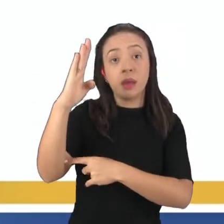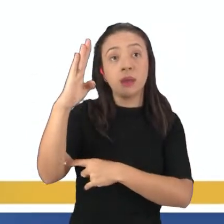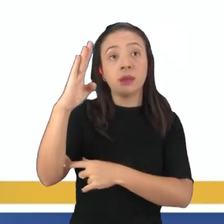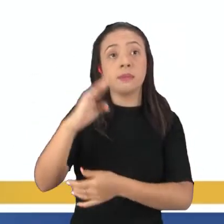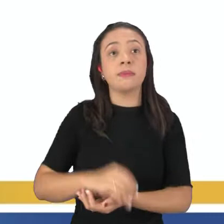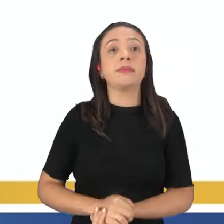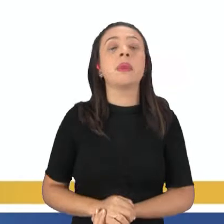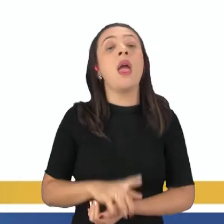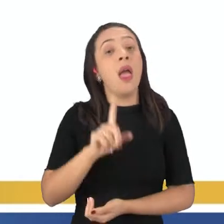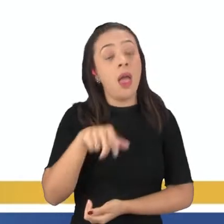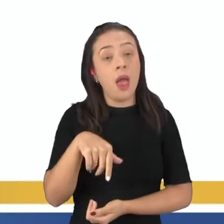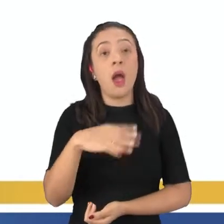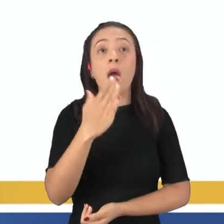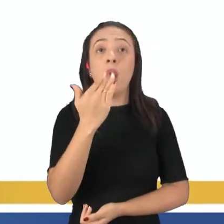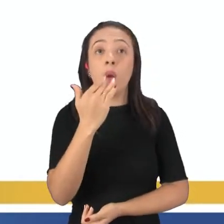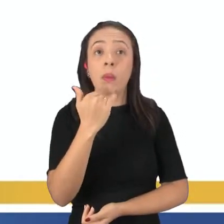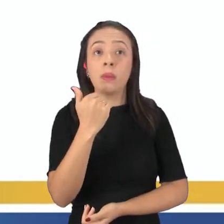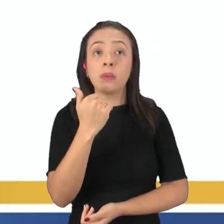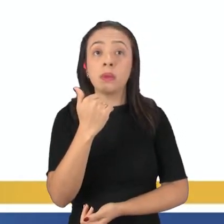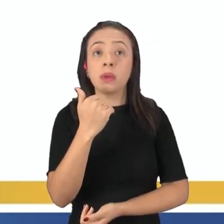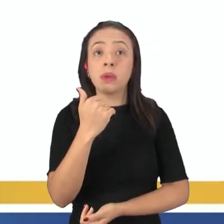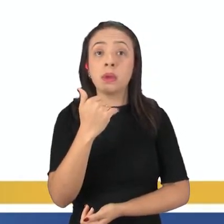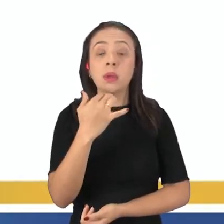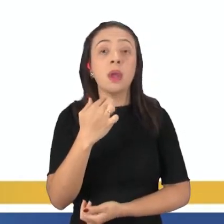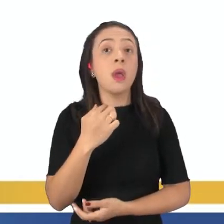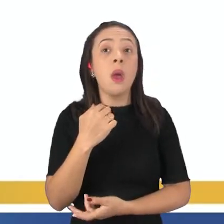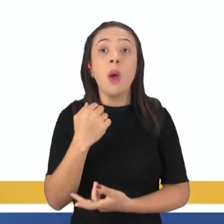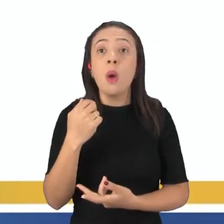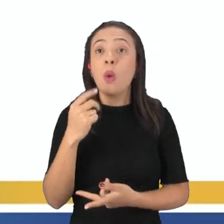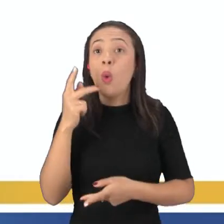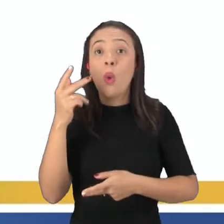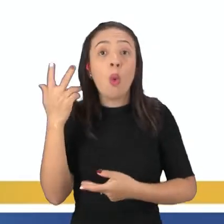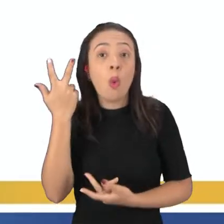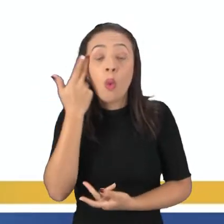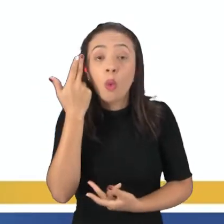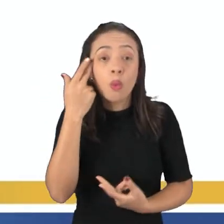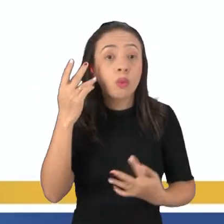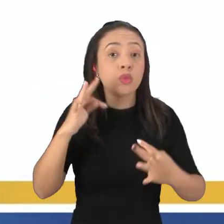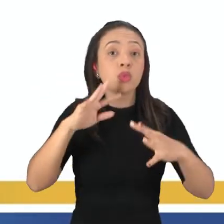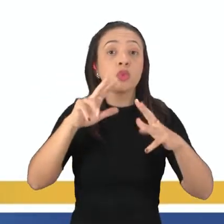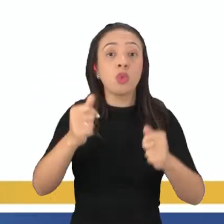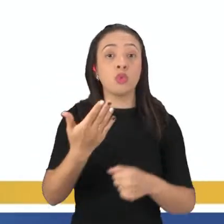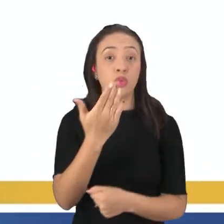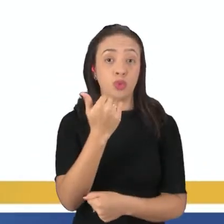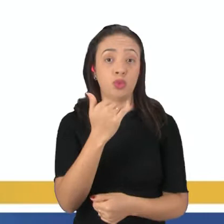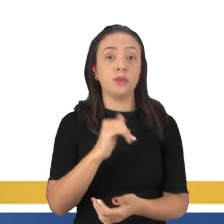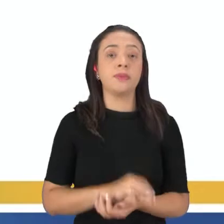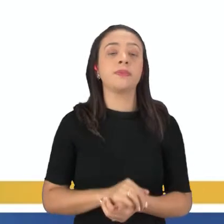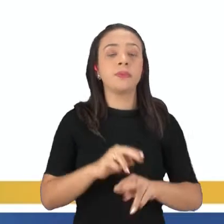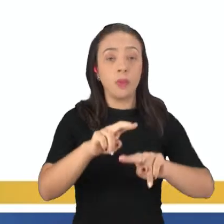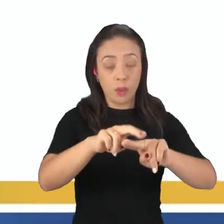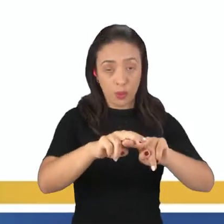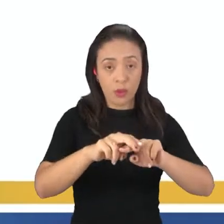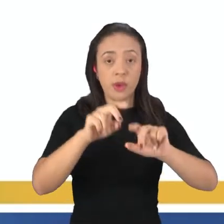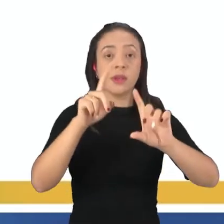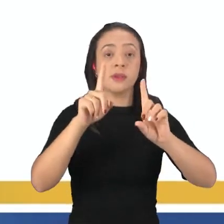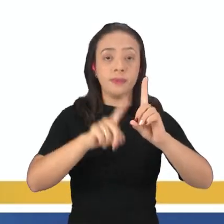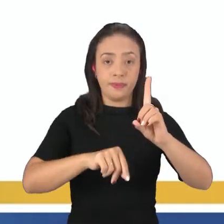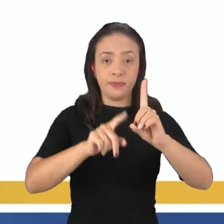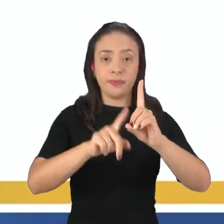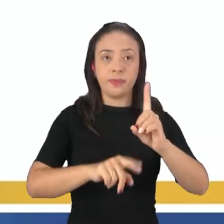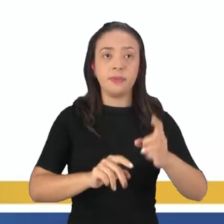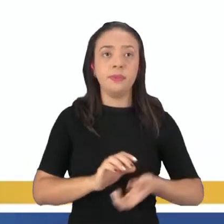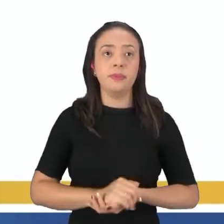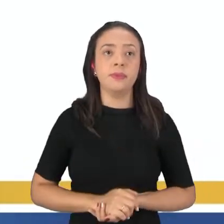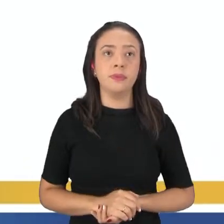central. Ele fala que é uma comida favorita nos Estados Unidos, é muito popular. Então, é a letra D, ok? Para a gente